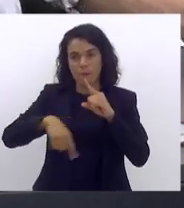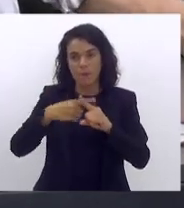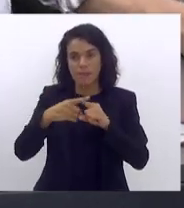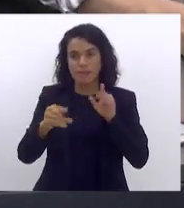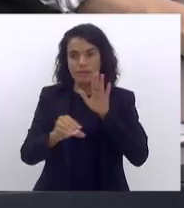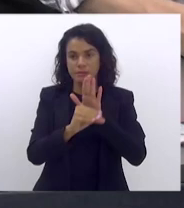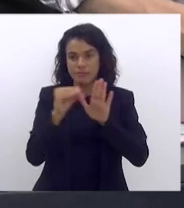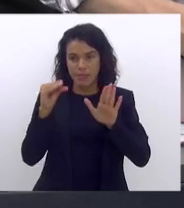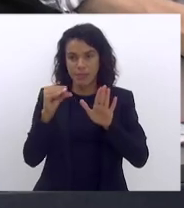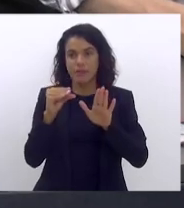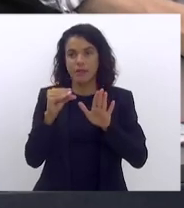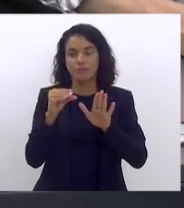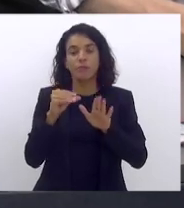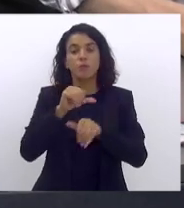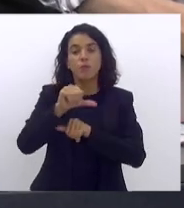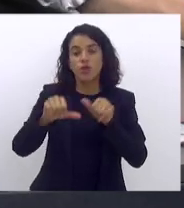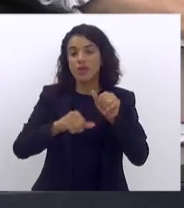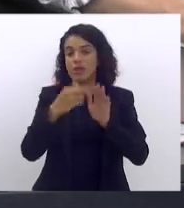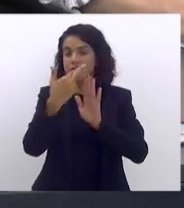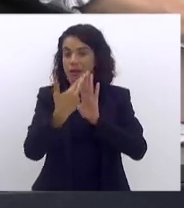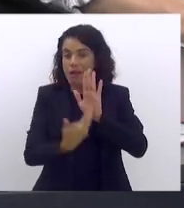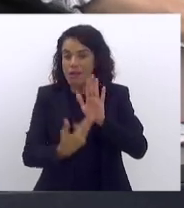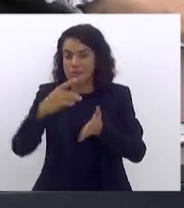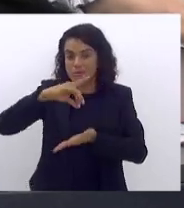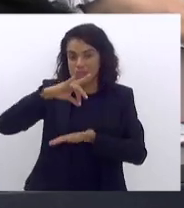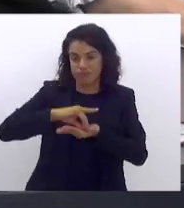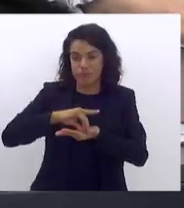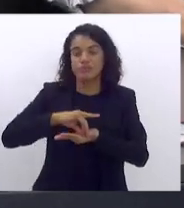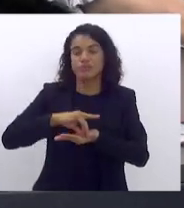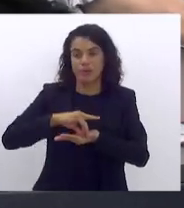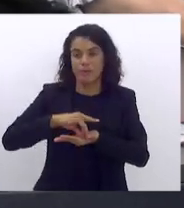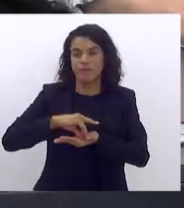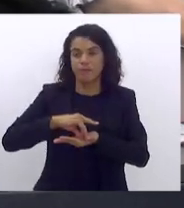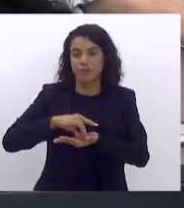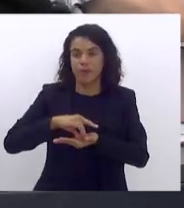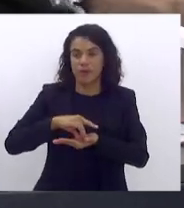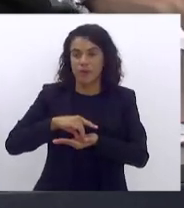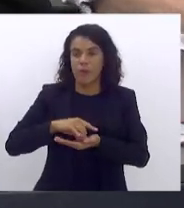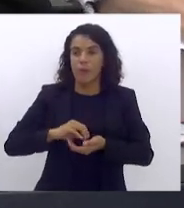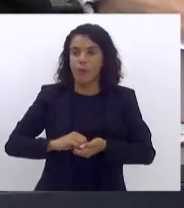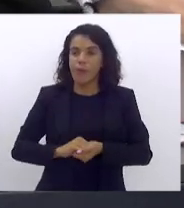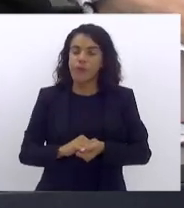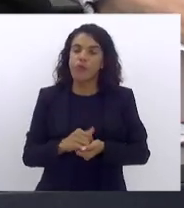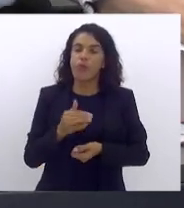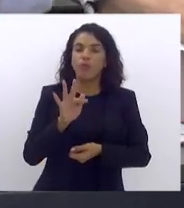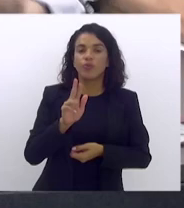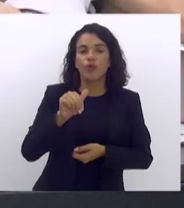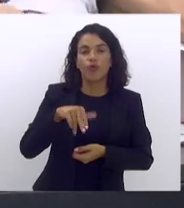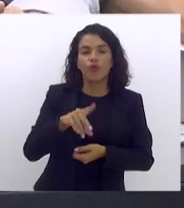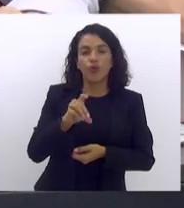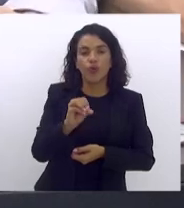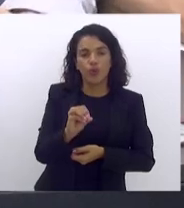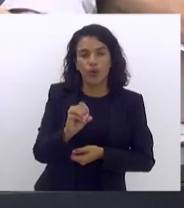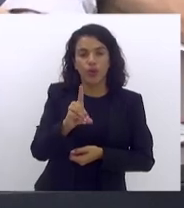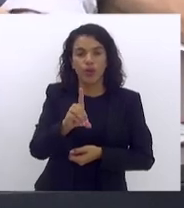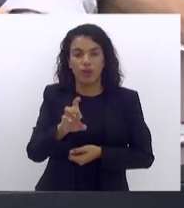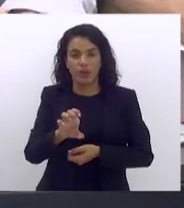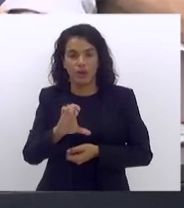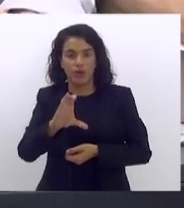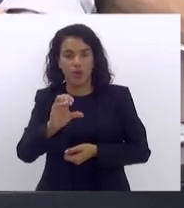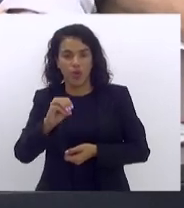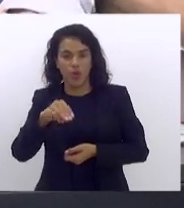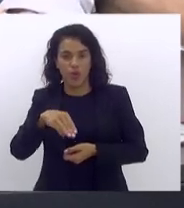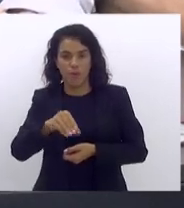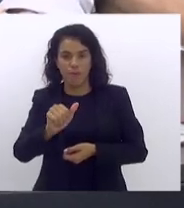emenda. Perfeito. Voltando à redação original, e a gente que apontava o Fundo de Combate à Pobreza, seguindo o relator,